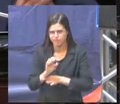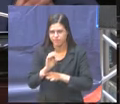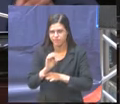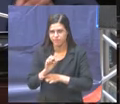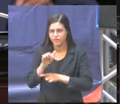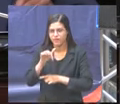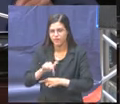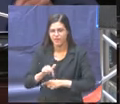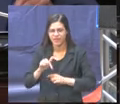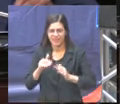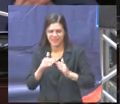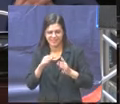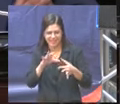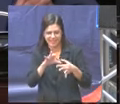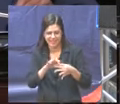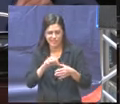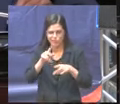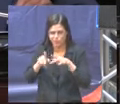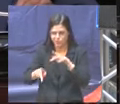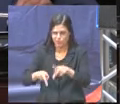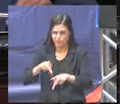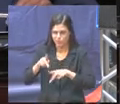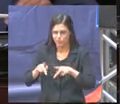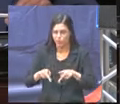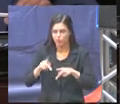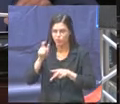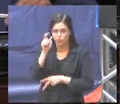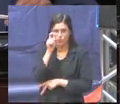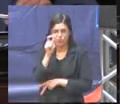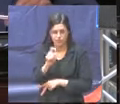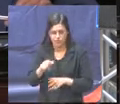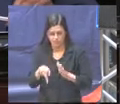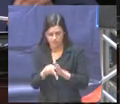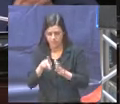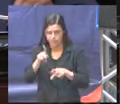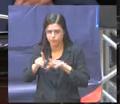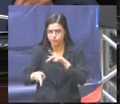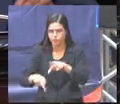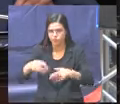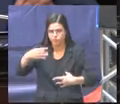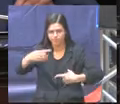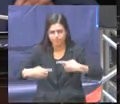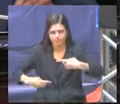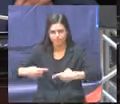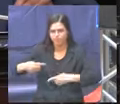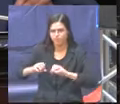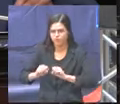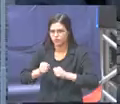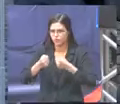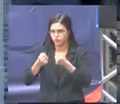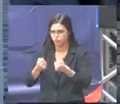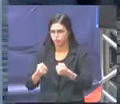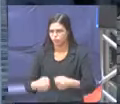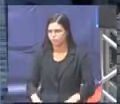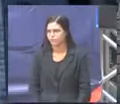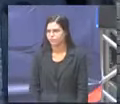Esta é uma Casa do Povo, um espaço onde os interesses da população são discutidos e defendidos.